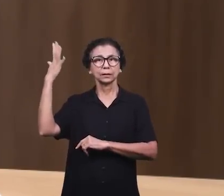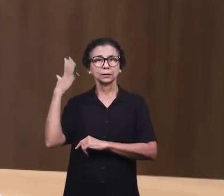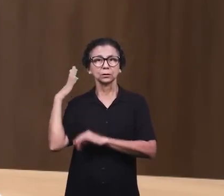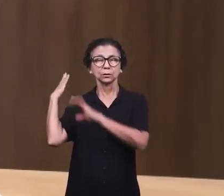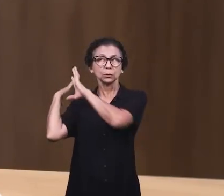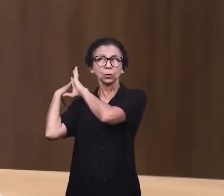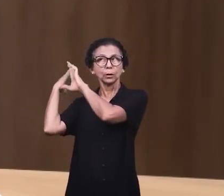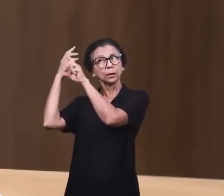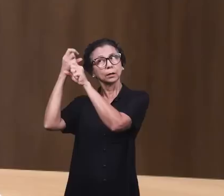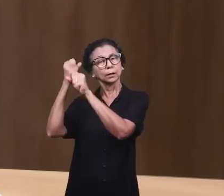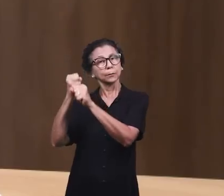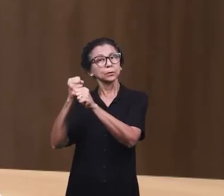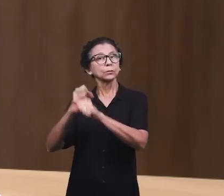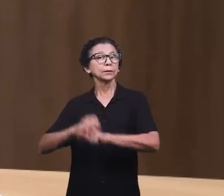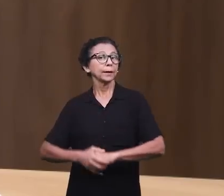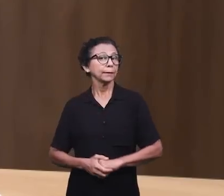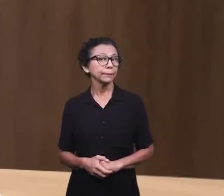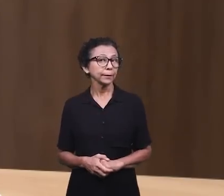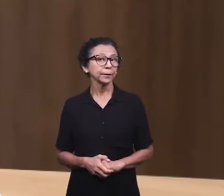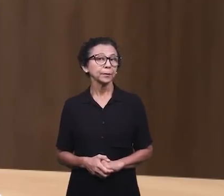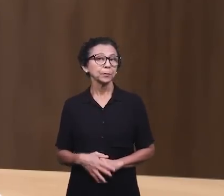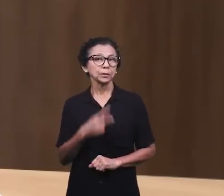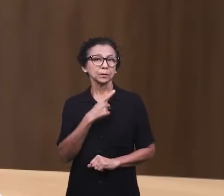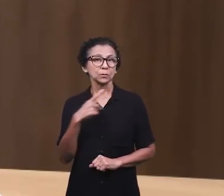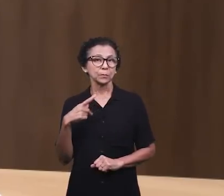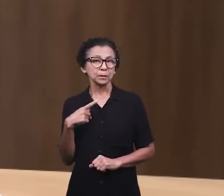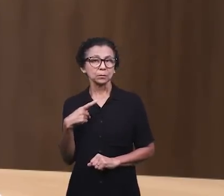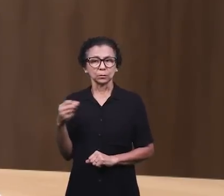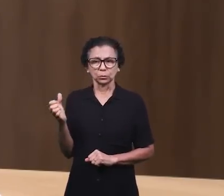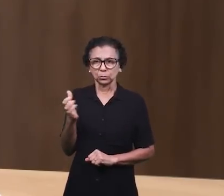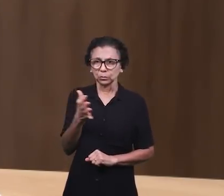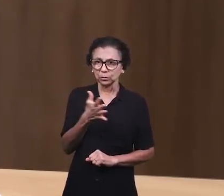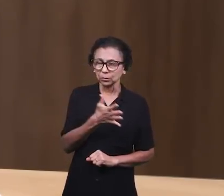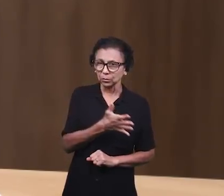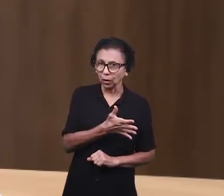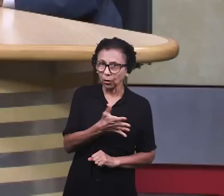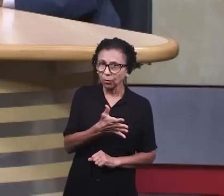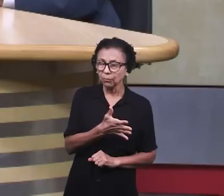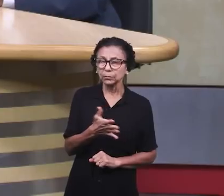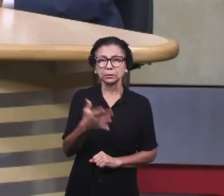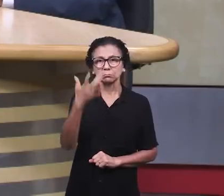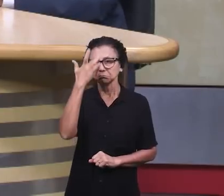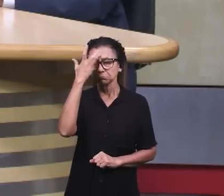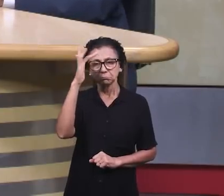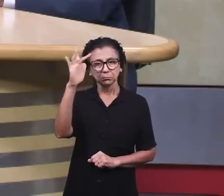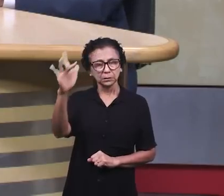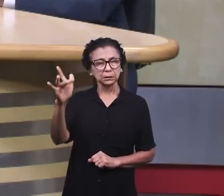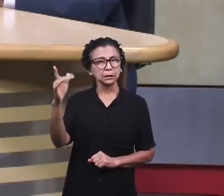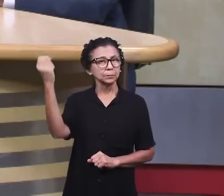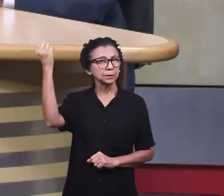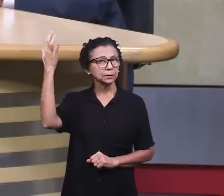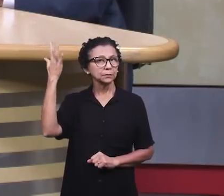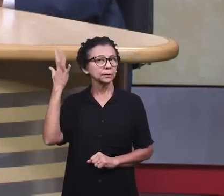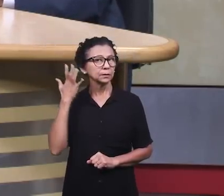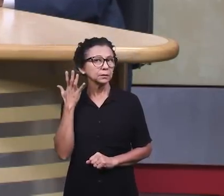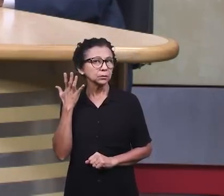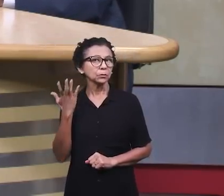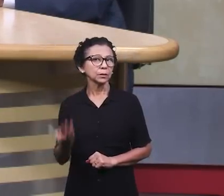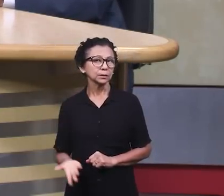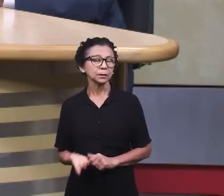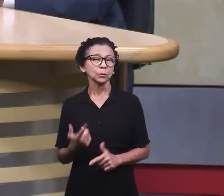de pastores que às vezes não acompanharam essa evolução que o Senhor nos deu para chegar ao culto